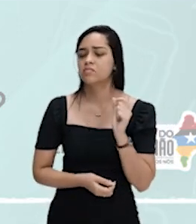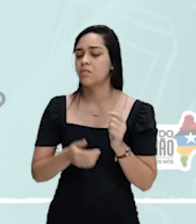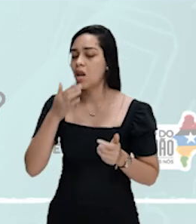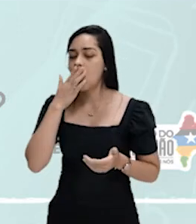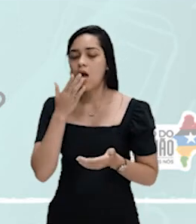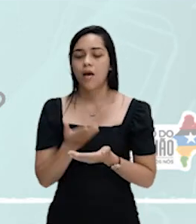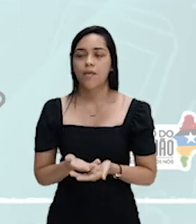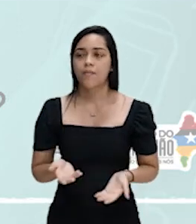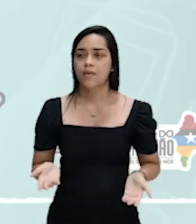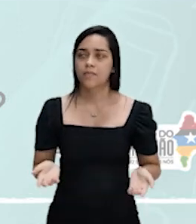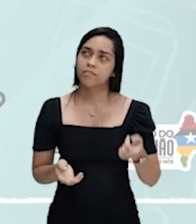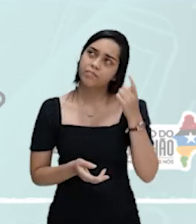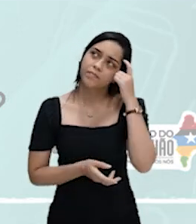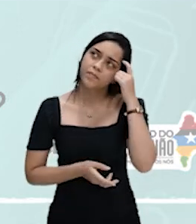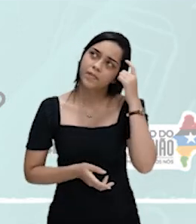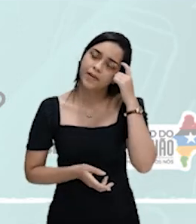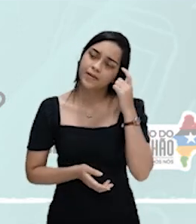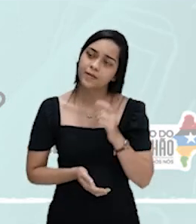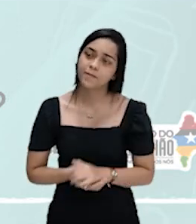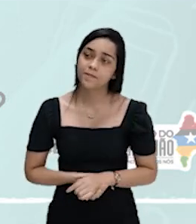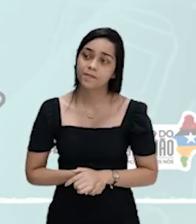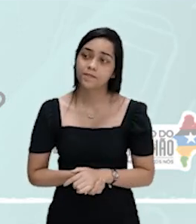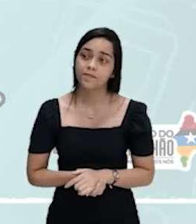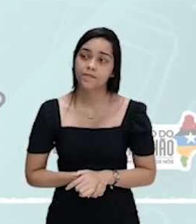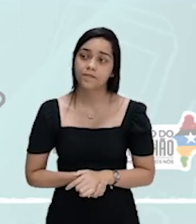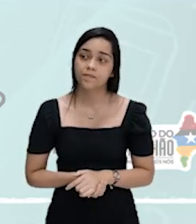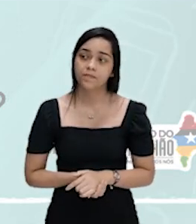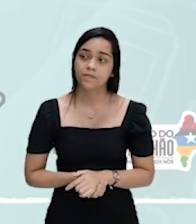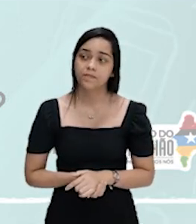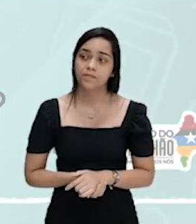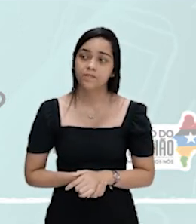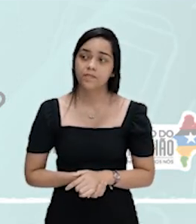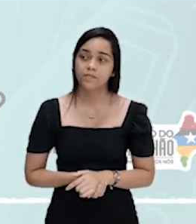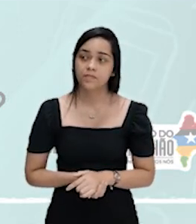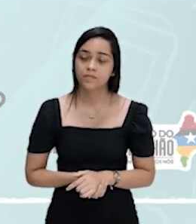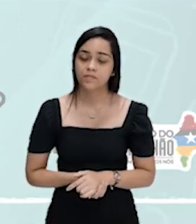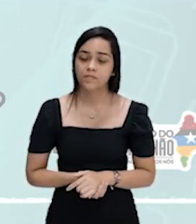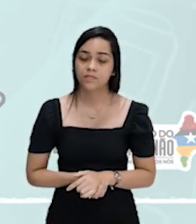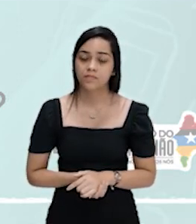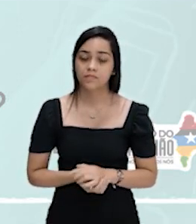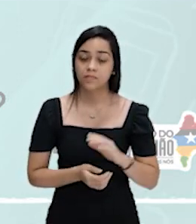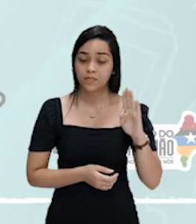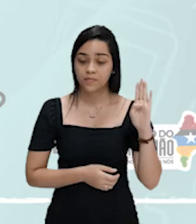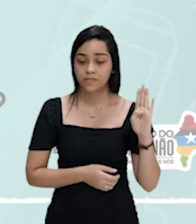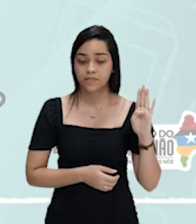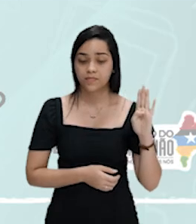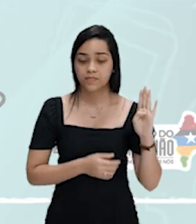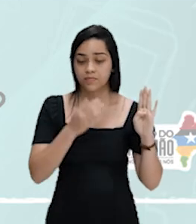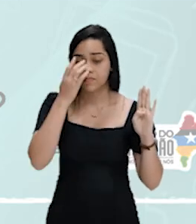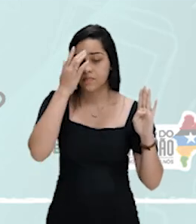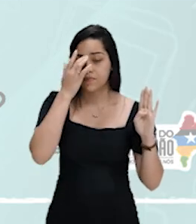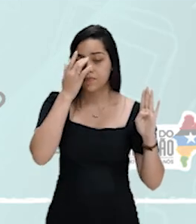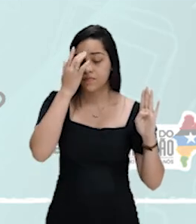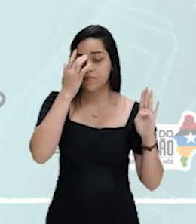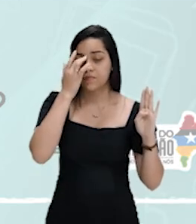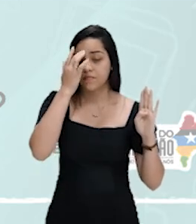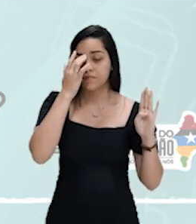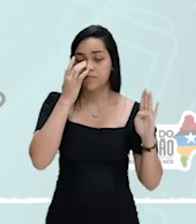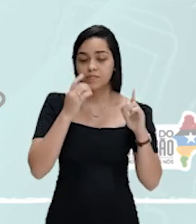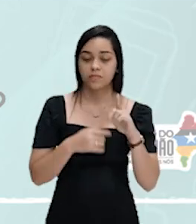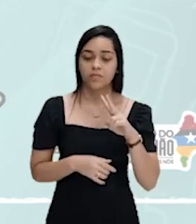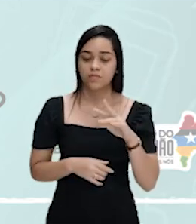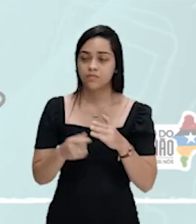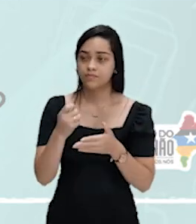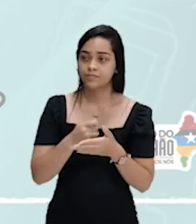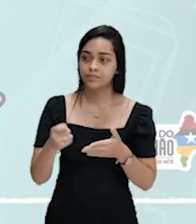que é a surpreende Pensa bem letra B nessa tirinha nós temos uma oração subordinada adjetiva você vai transcrevê-la